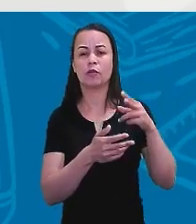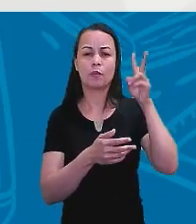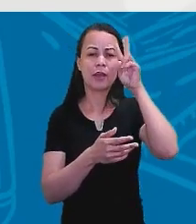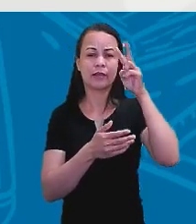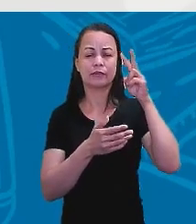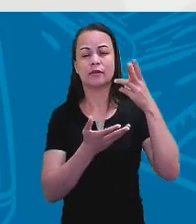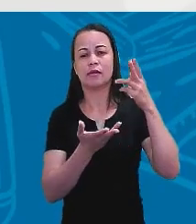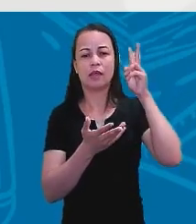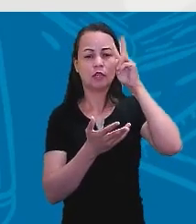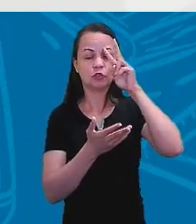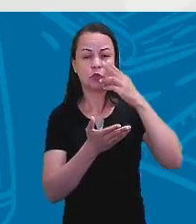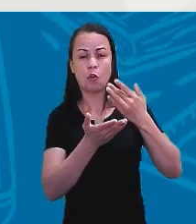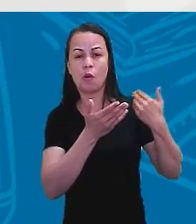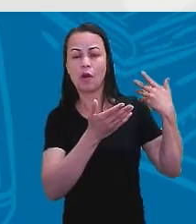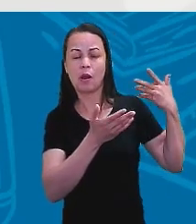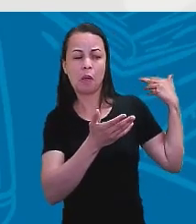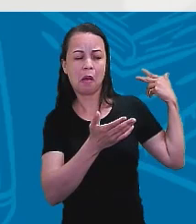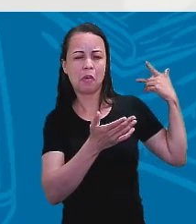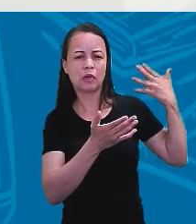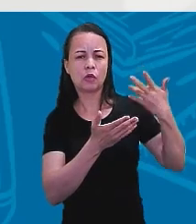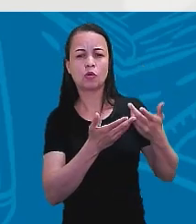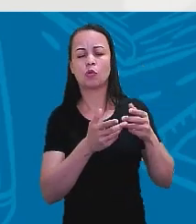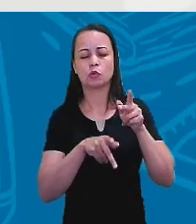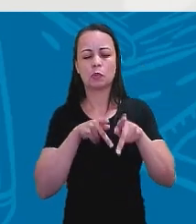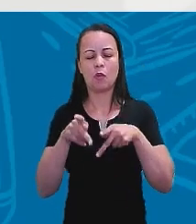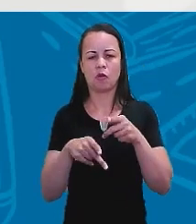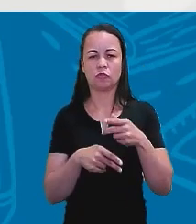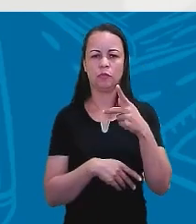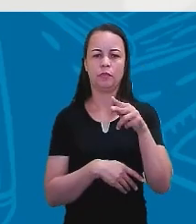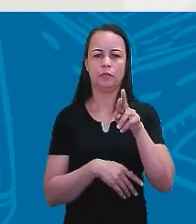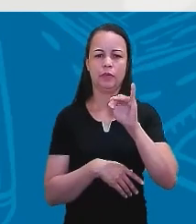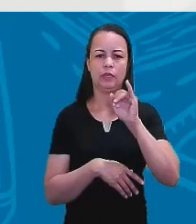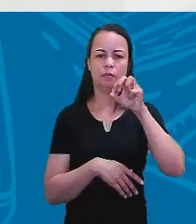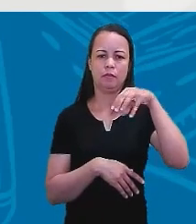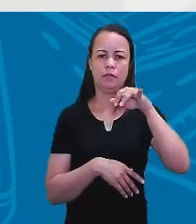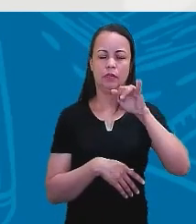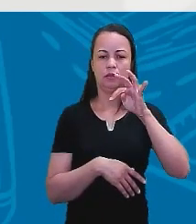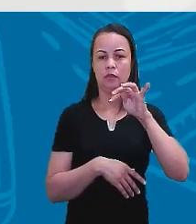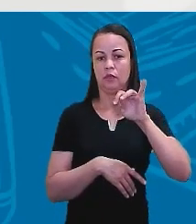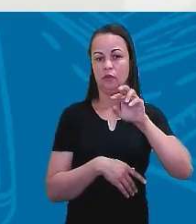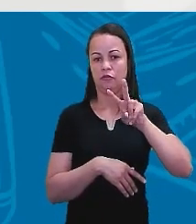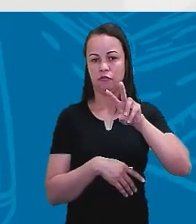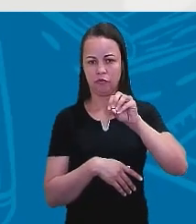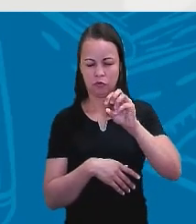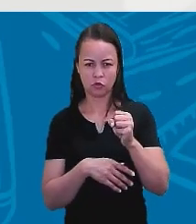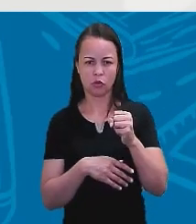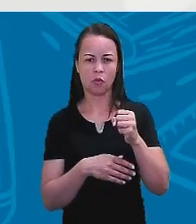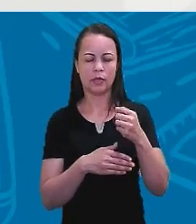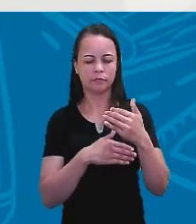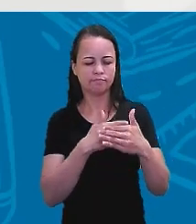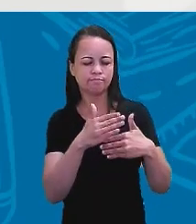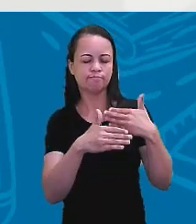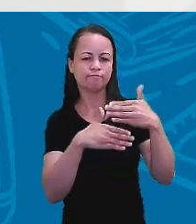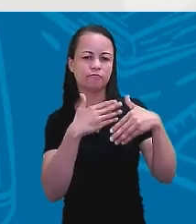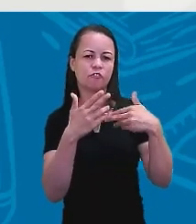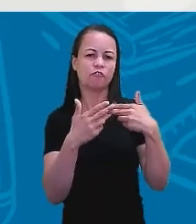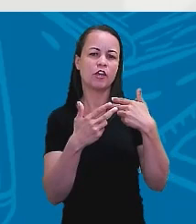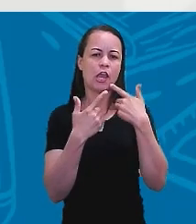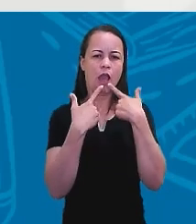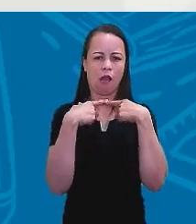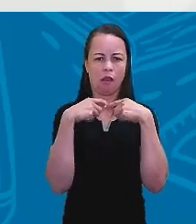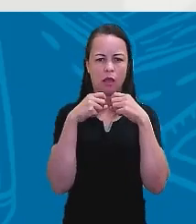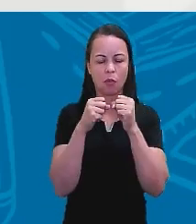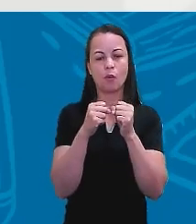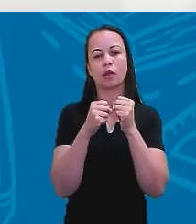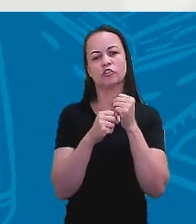história, quando os povos primitivos, eles começaram a desenvolver essa linguagem, a língua, porque até